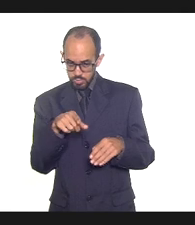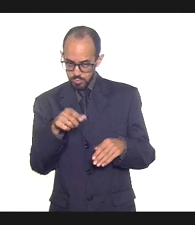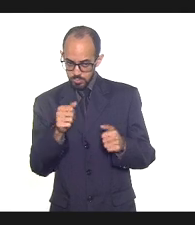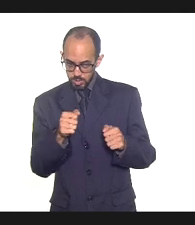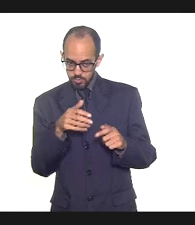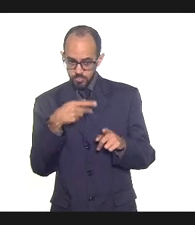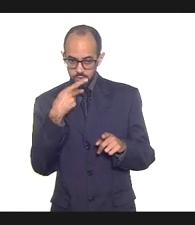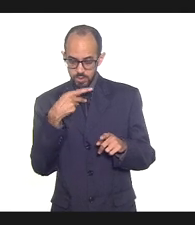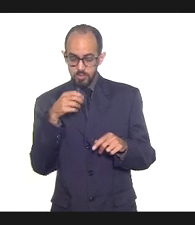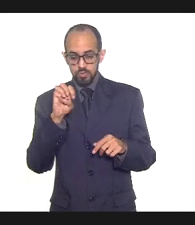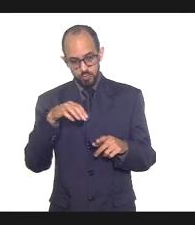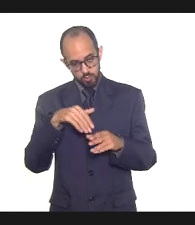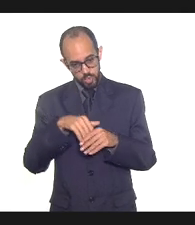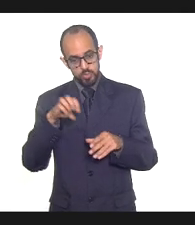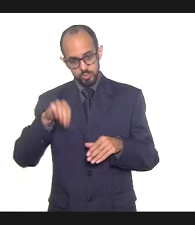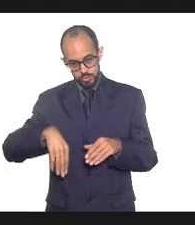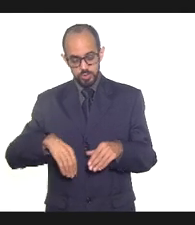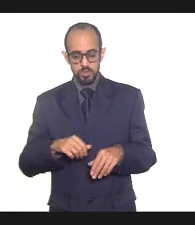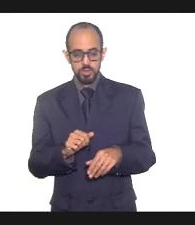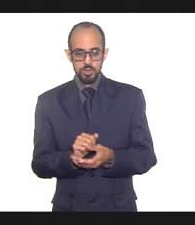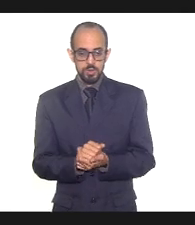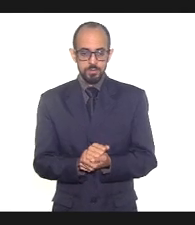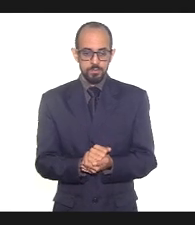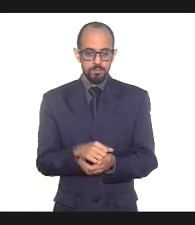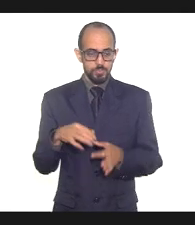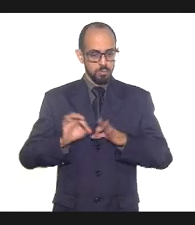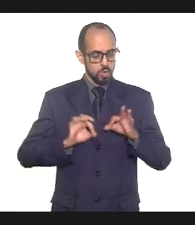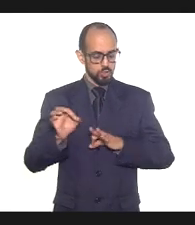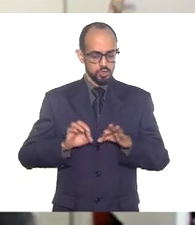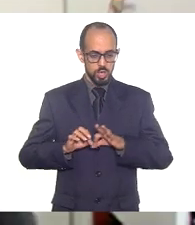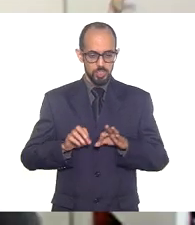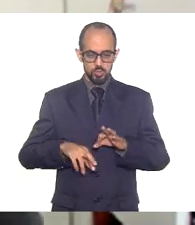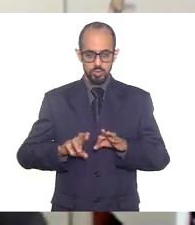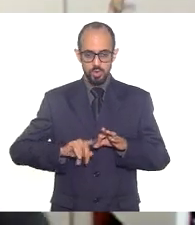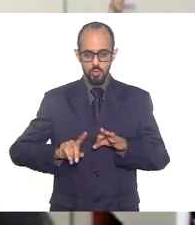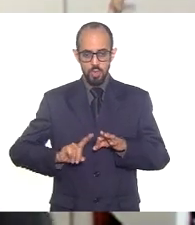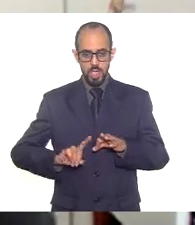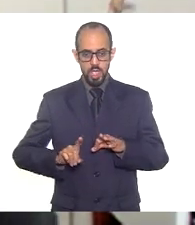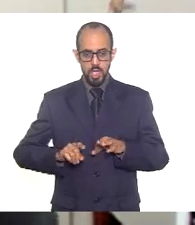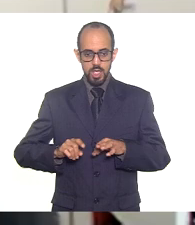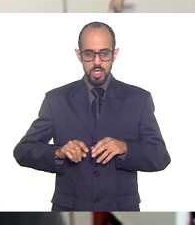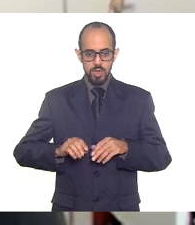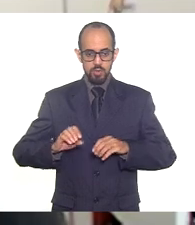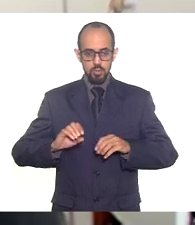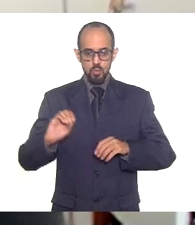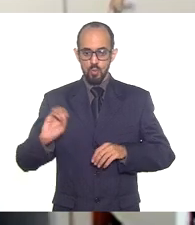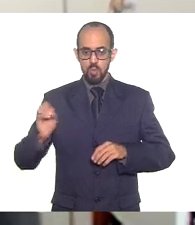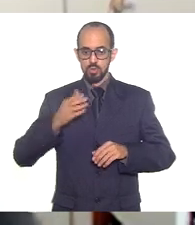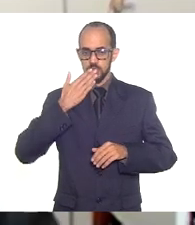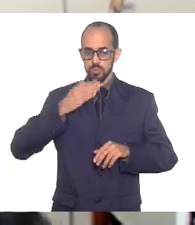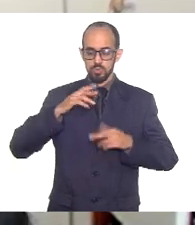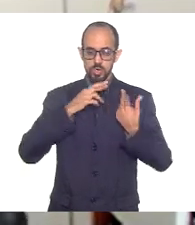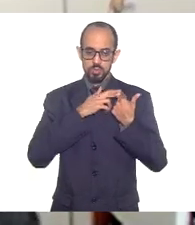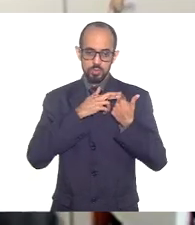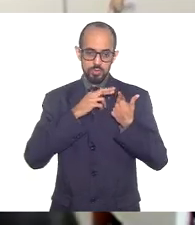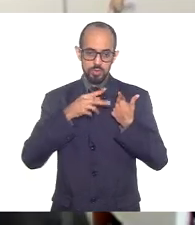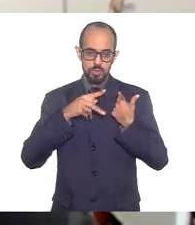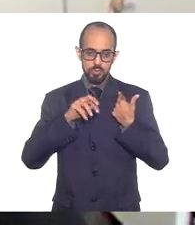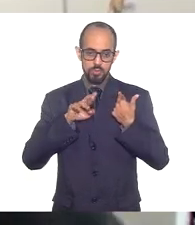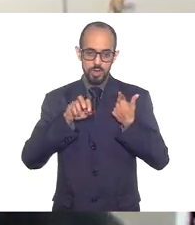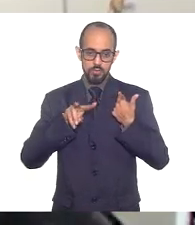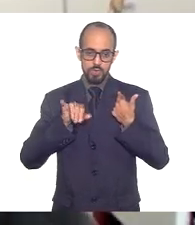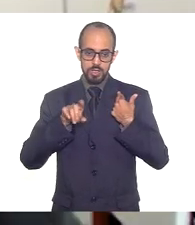e a palavra sim Presidente o projeto de forma alguma significa nenhum tipo de responsabilidade com o rio previdência